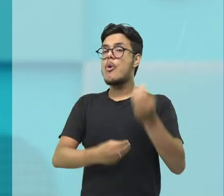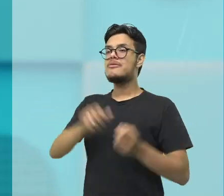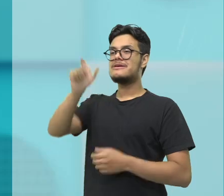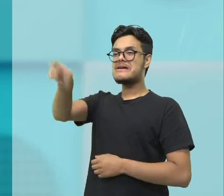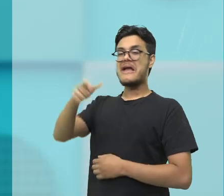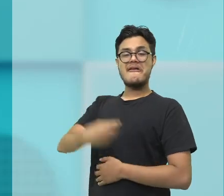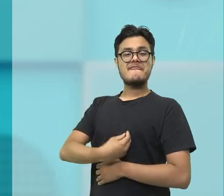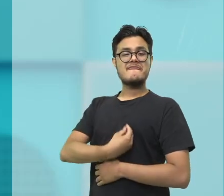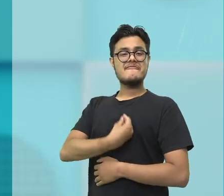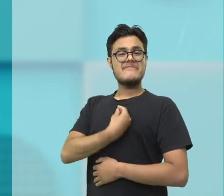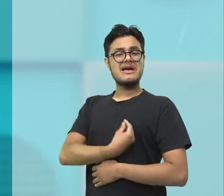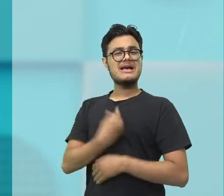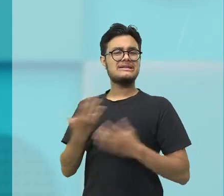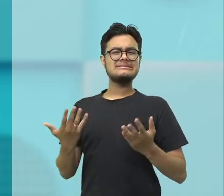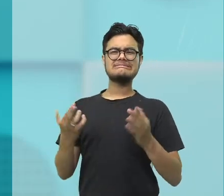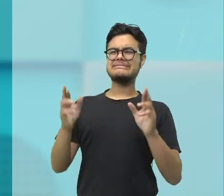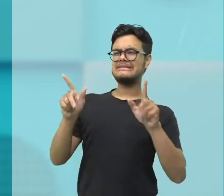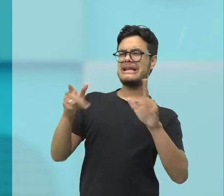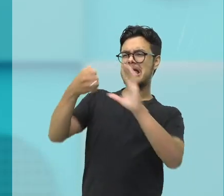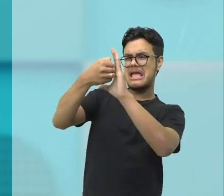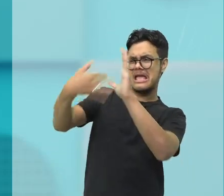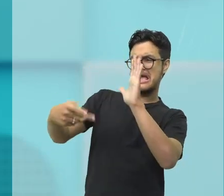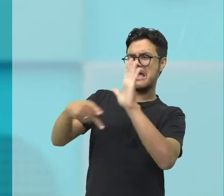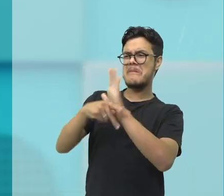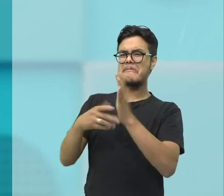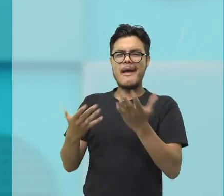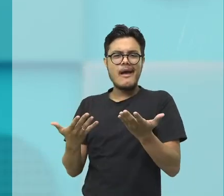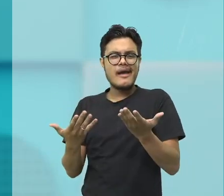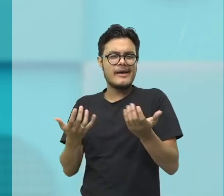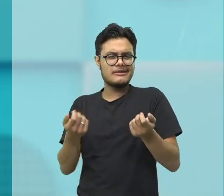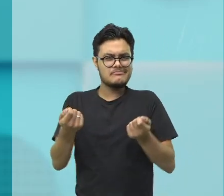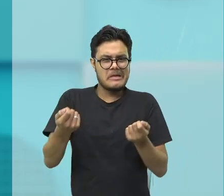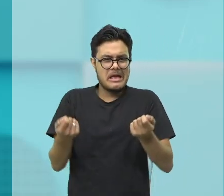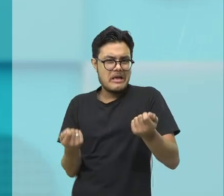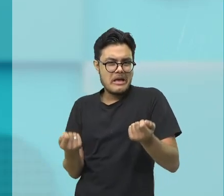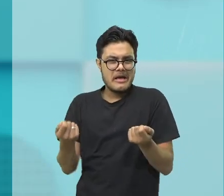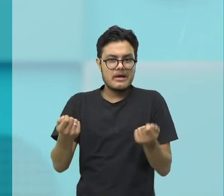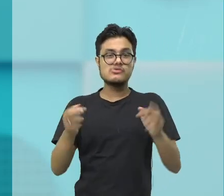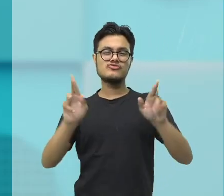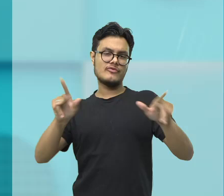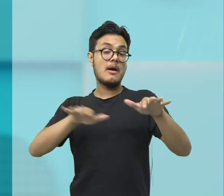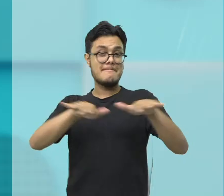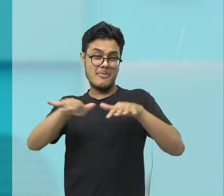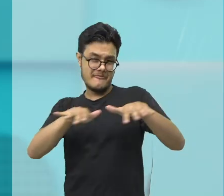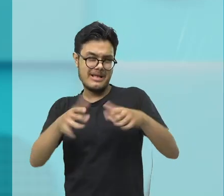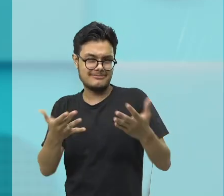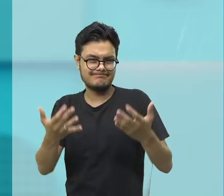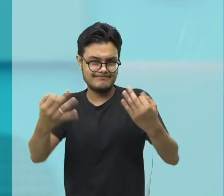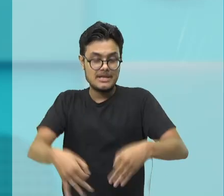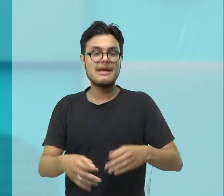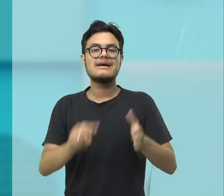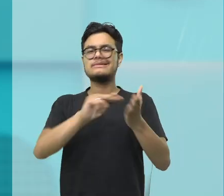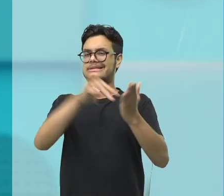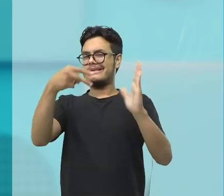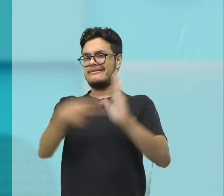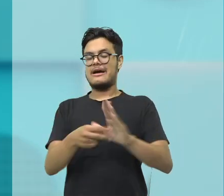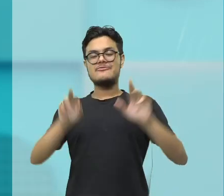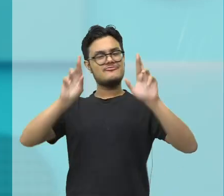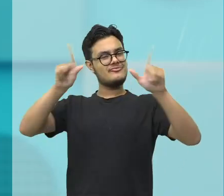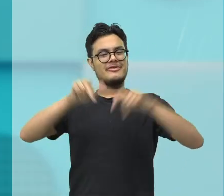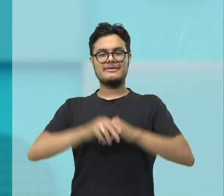jeito que ele anda, sei lá, vai ver ele, ó, desfila, né? Então, mudou, inclusive, o